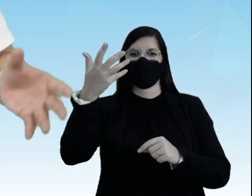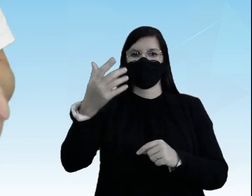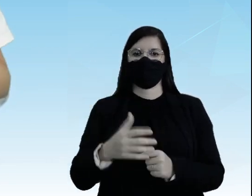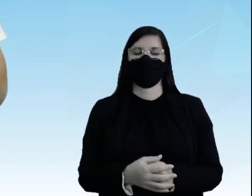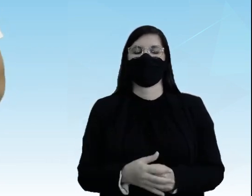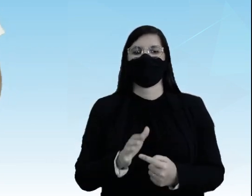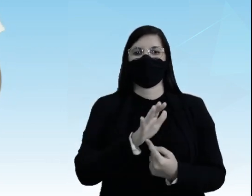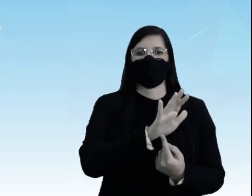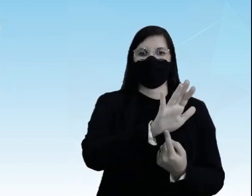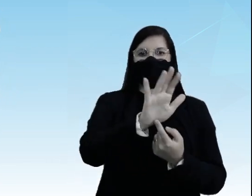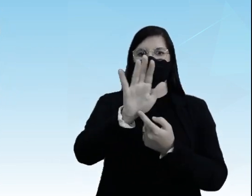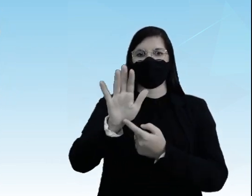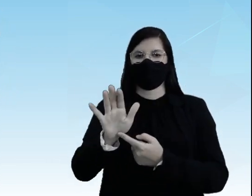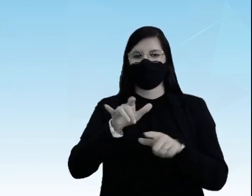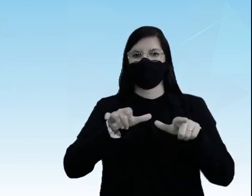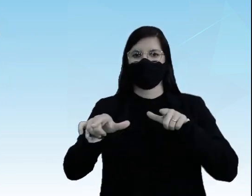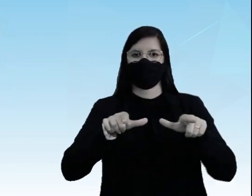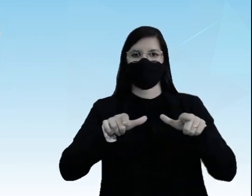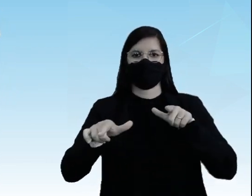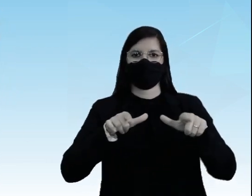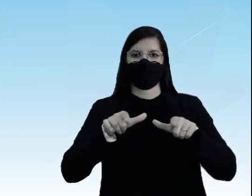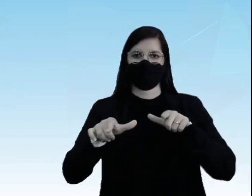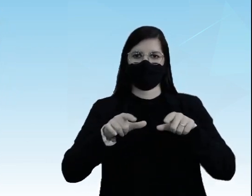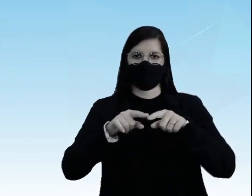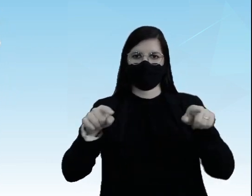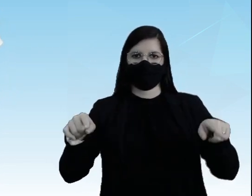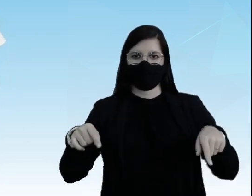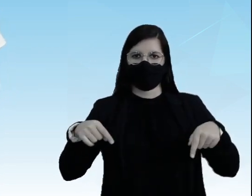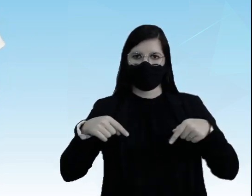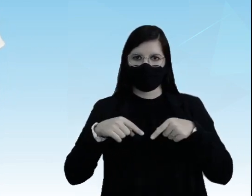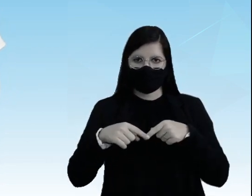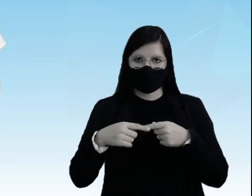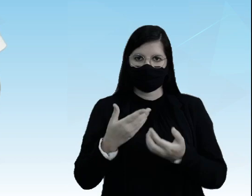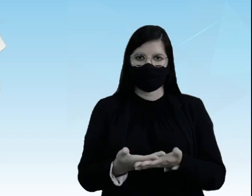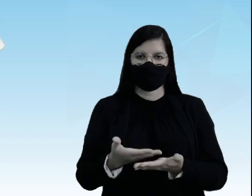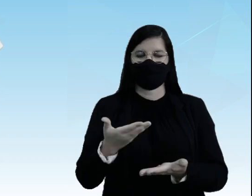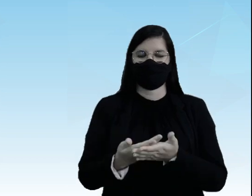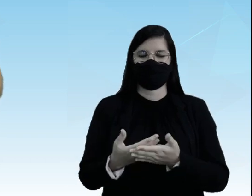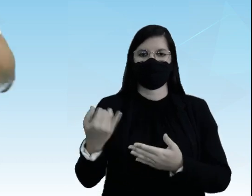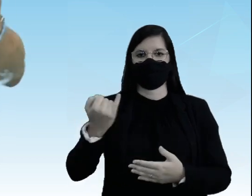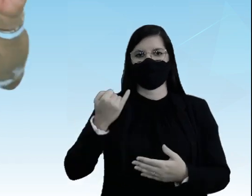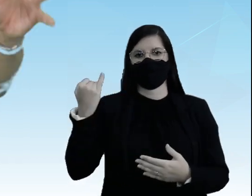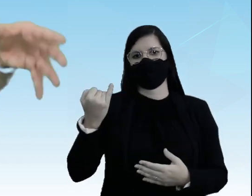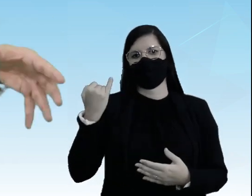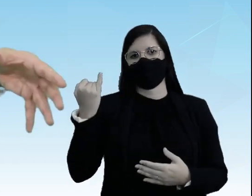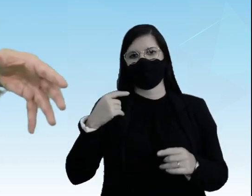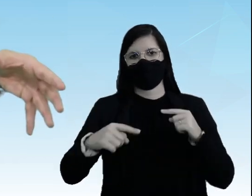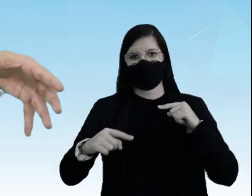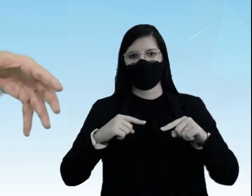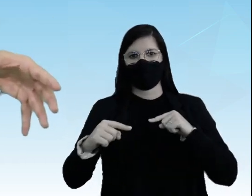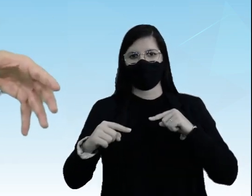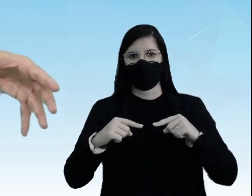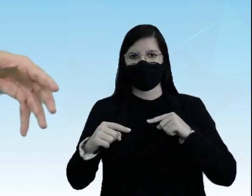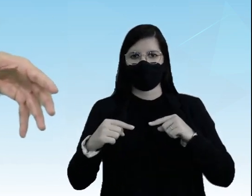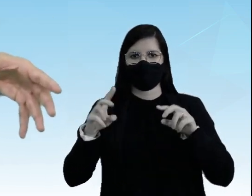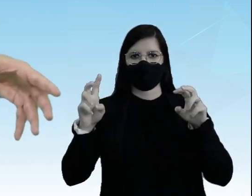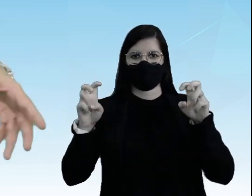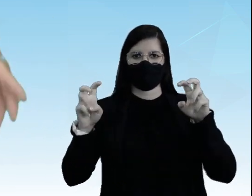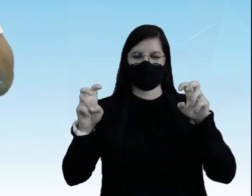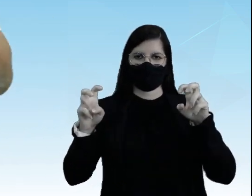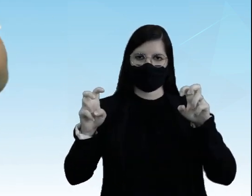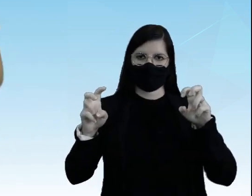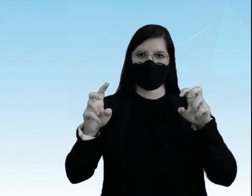Para apresentar um trabalho em sala de aula, é importante que você tenha domínio sobre o